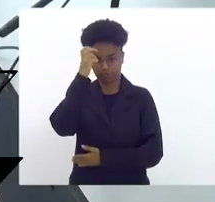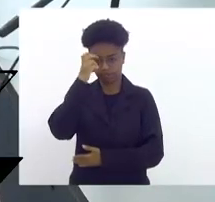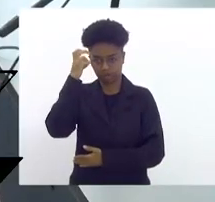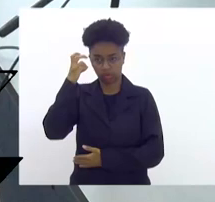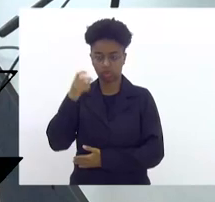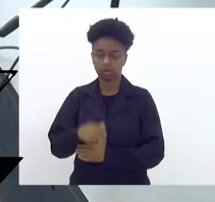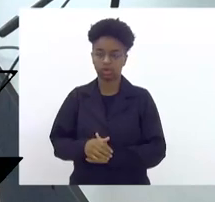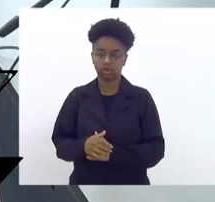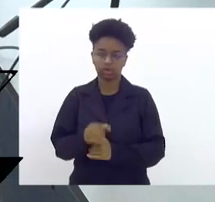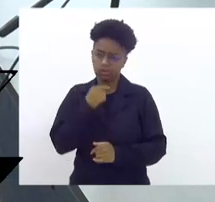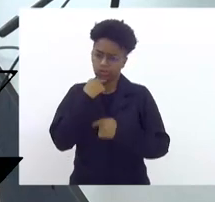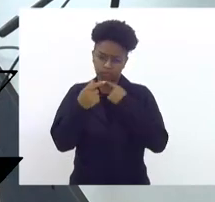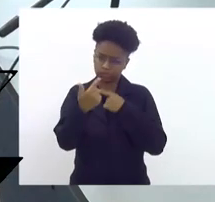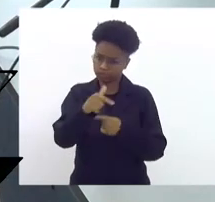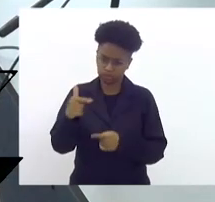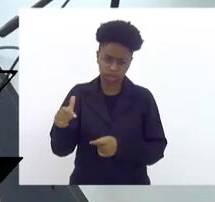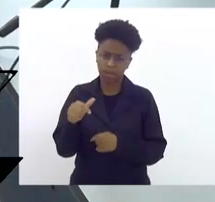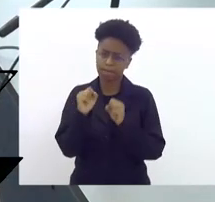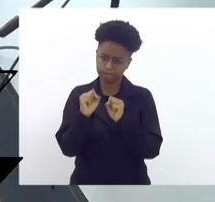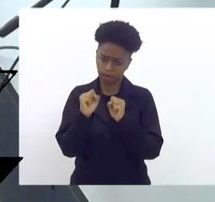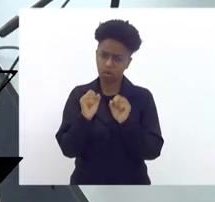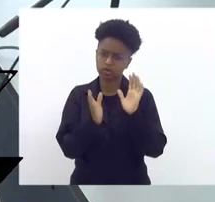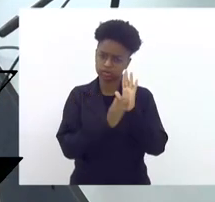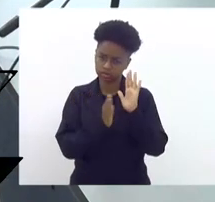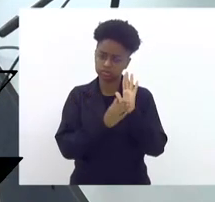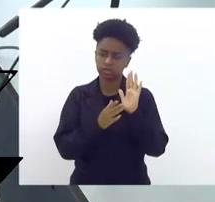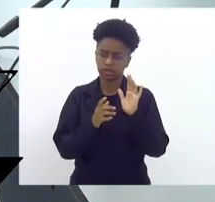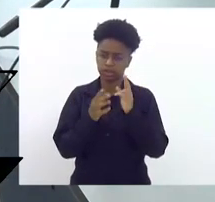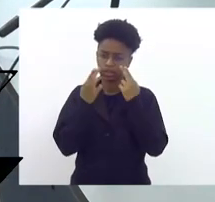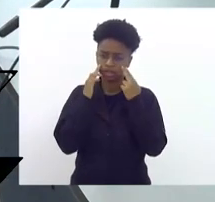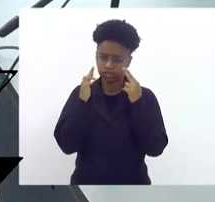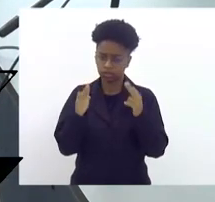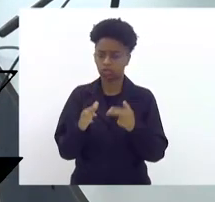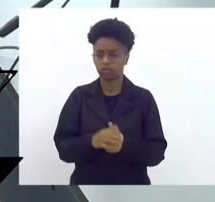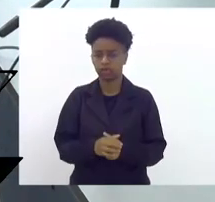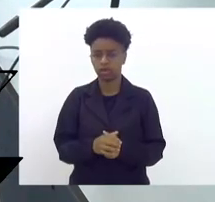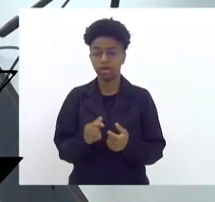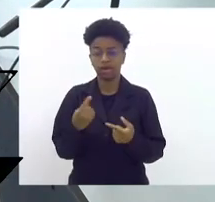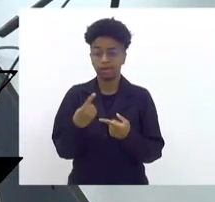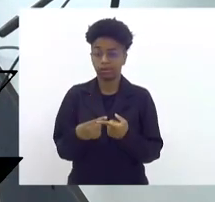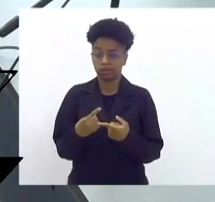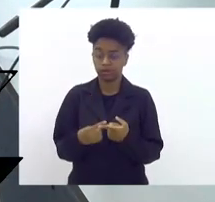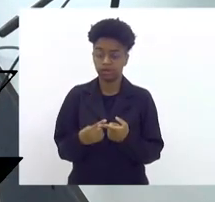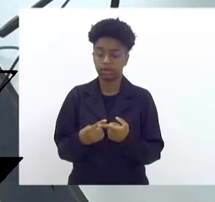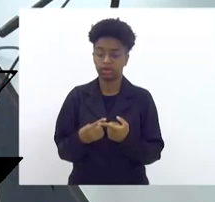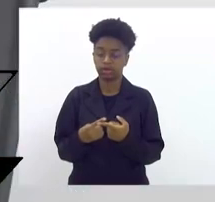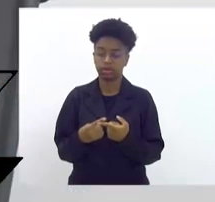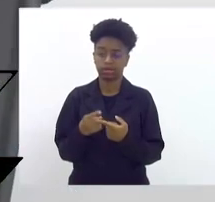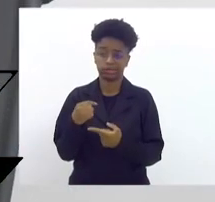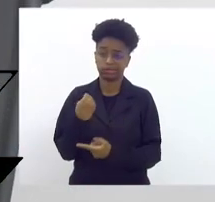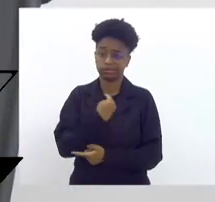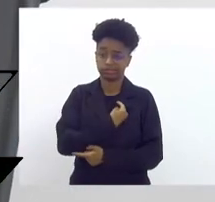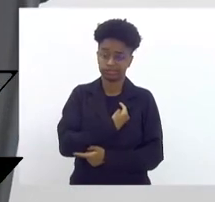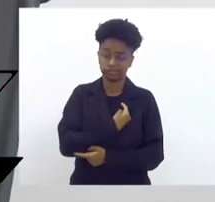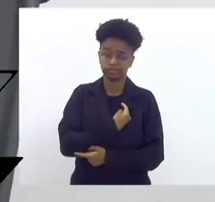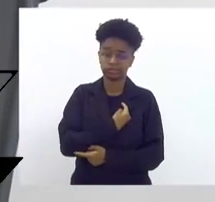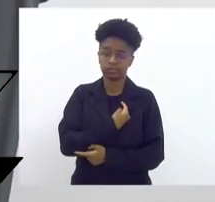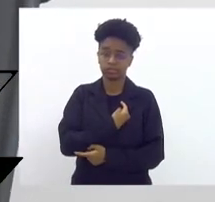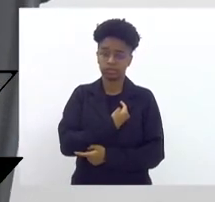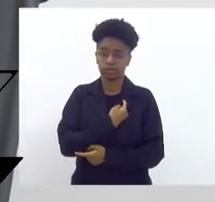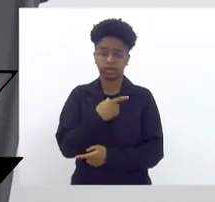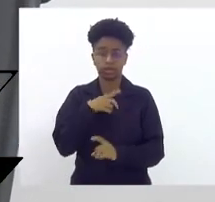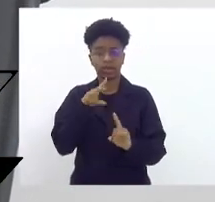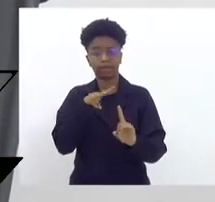não tem não tem a dúvida que poderá propor as testemunhas afinal de contas a gente fez uma